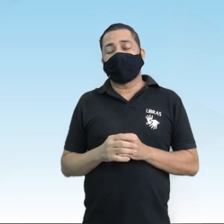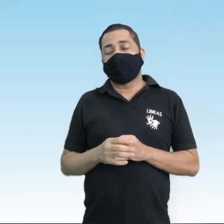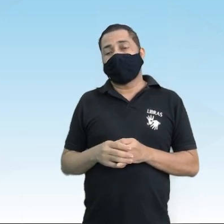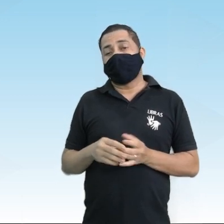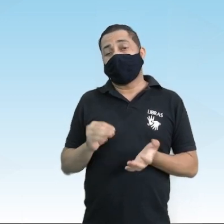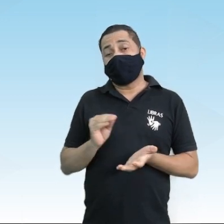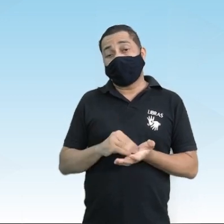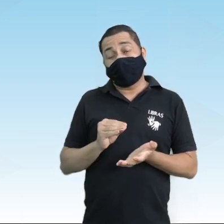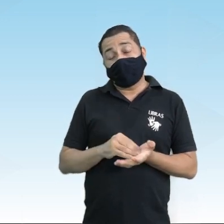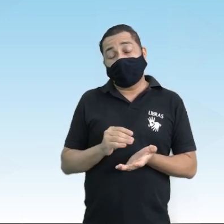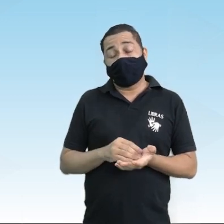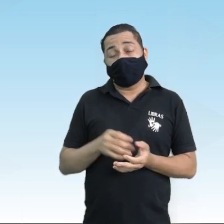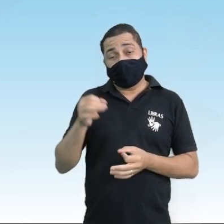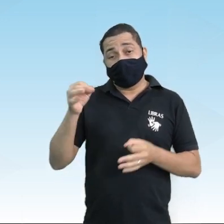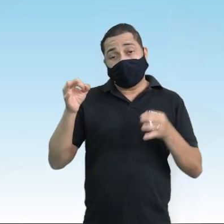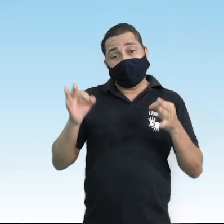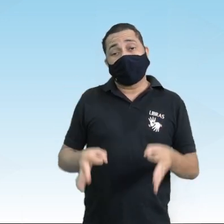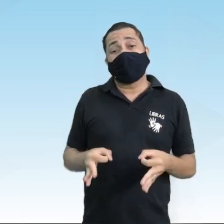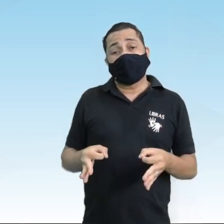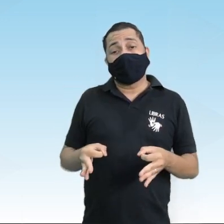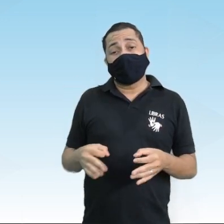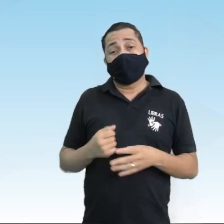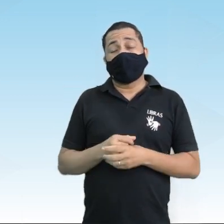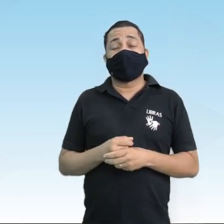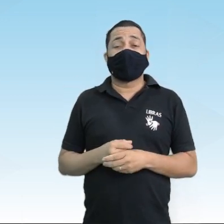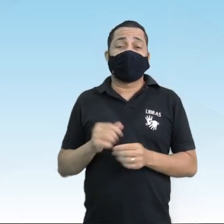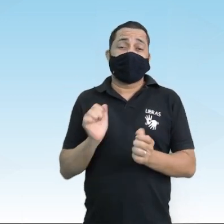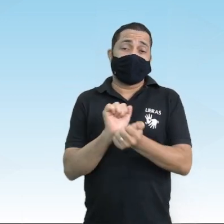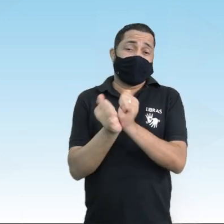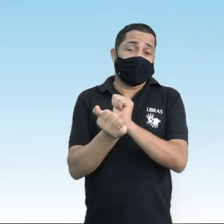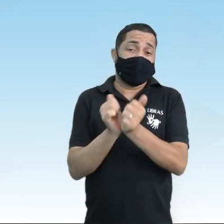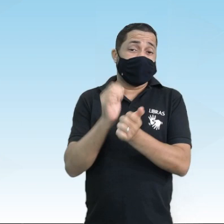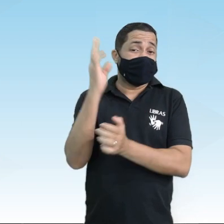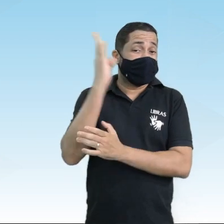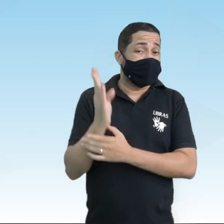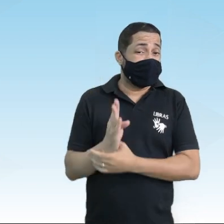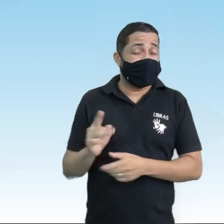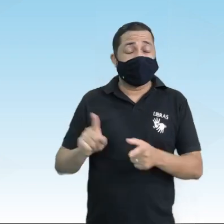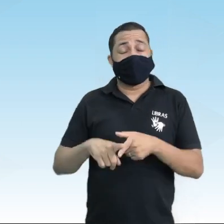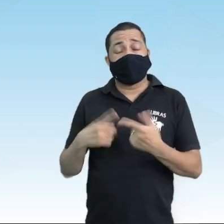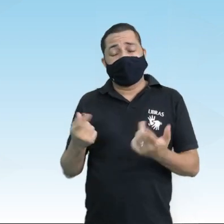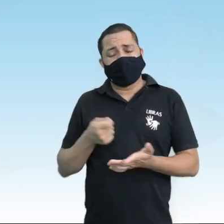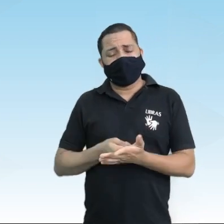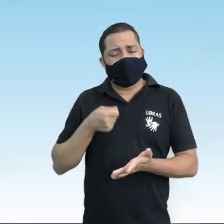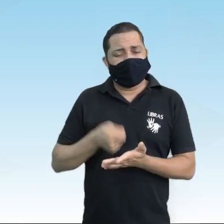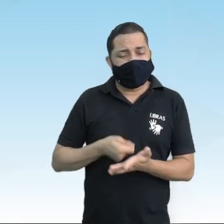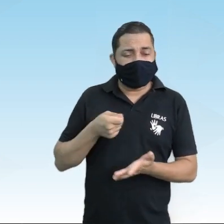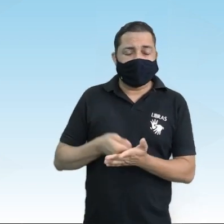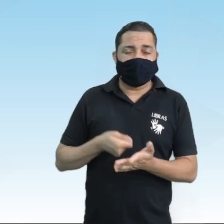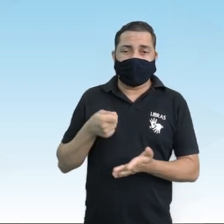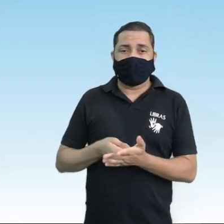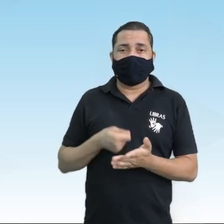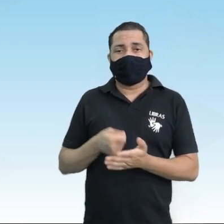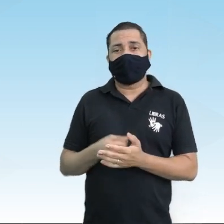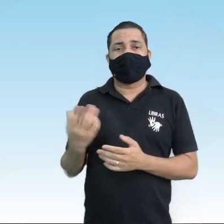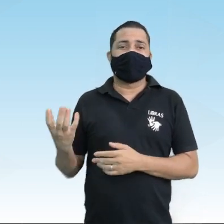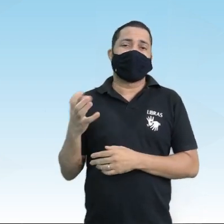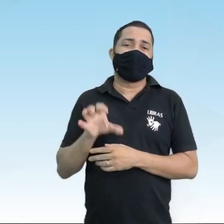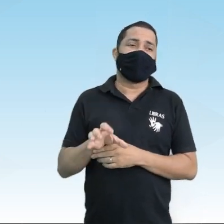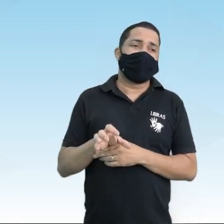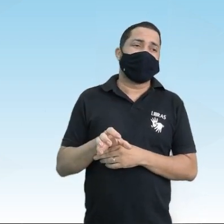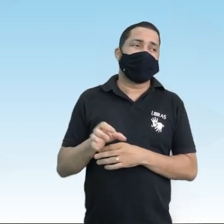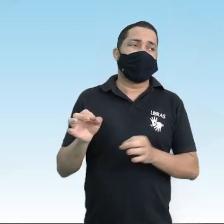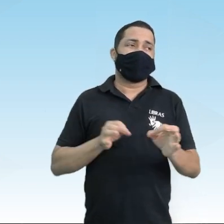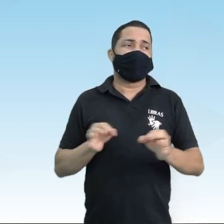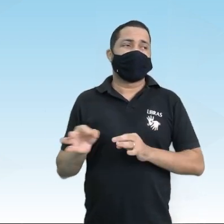injusto, desumano, que foi a escravidão no Brasil, mas ele foi tentando aos poucos colocar ordem, né? Já